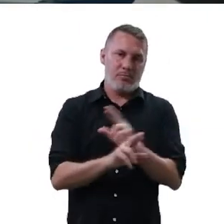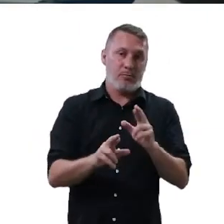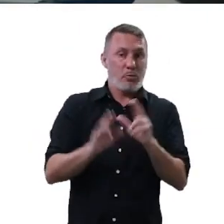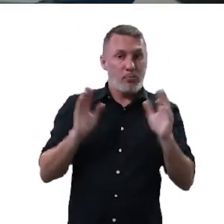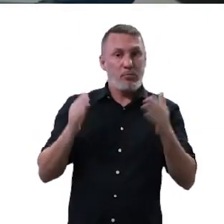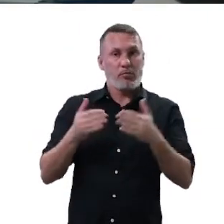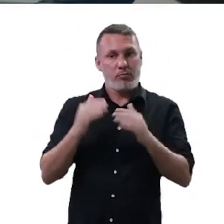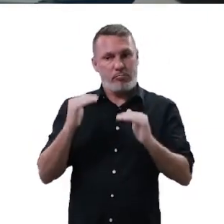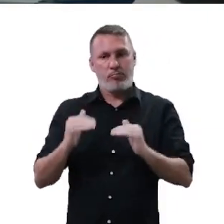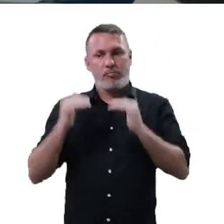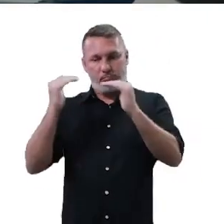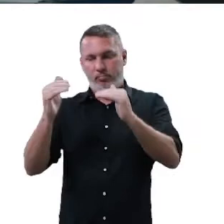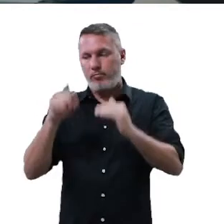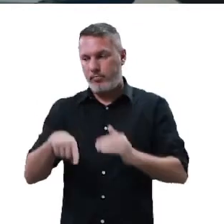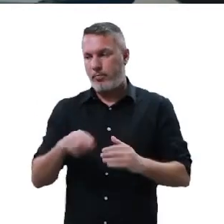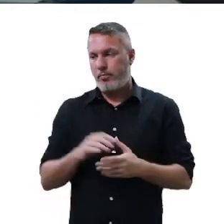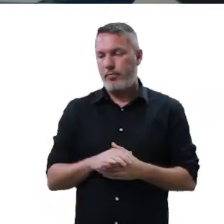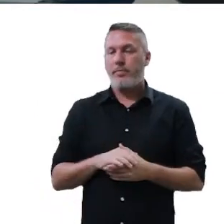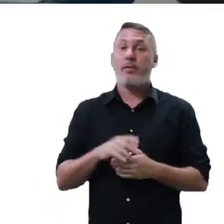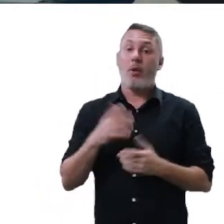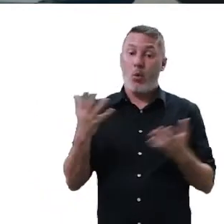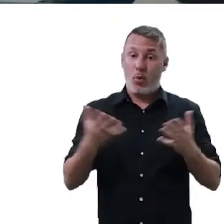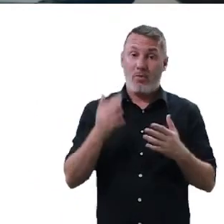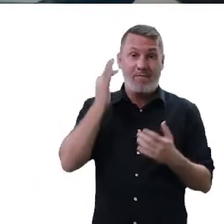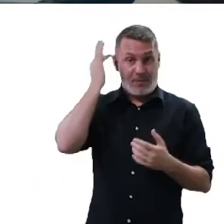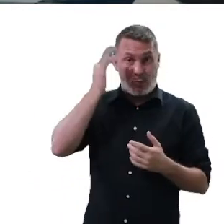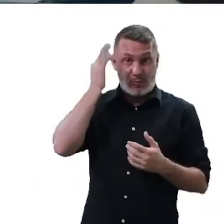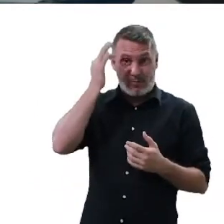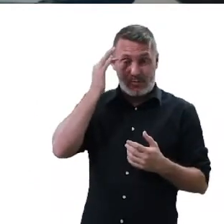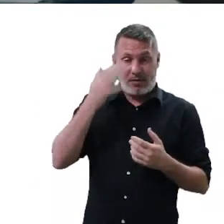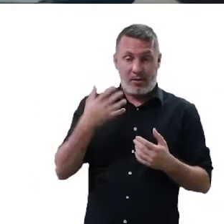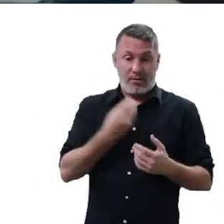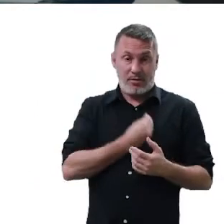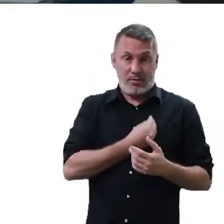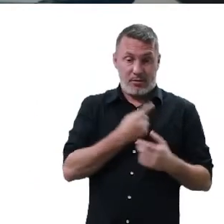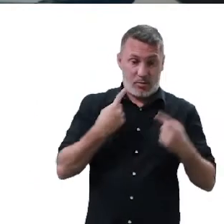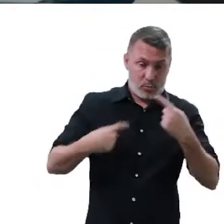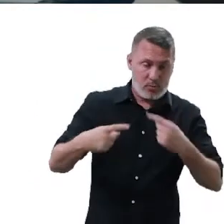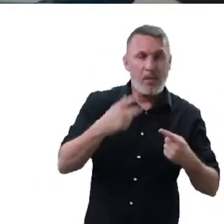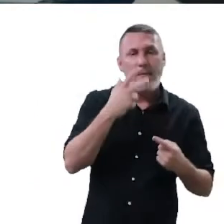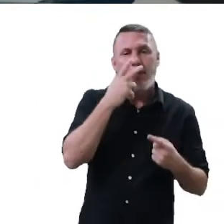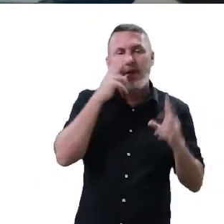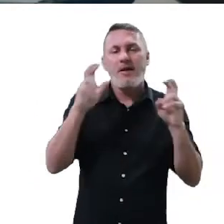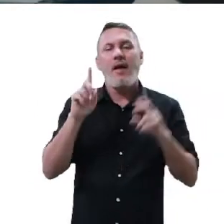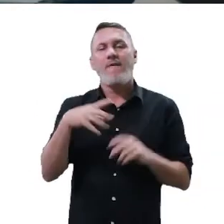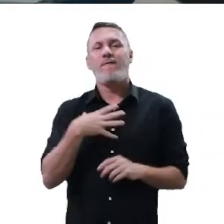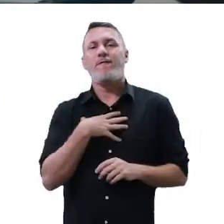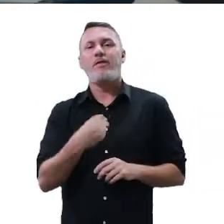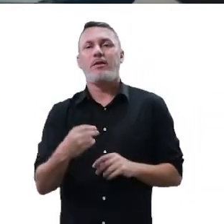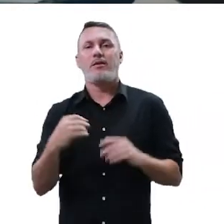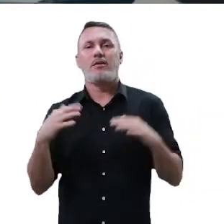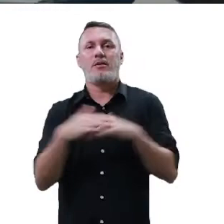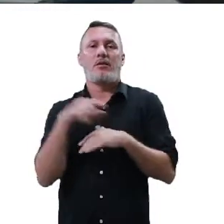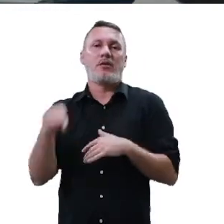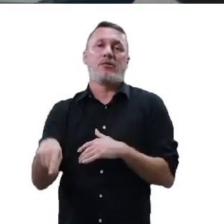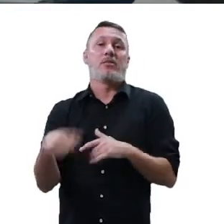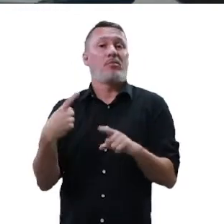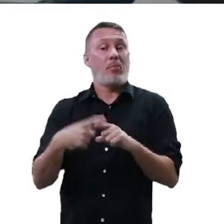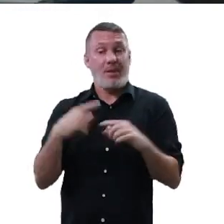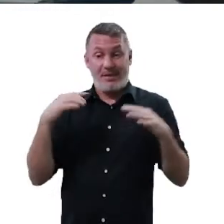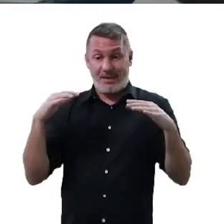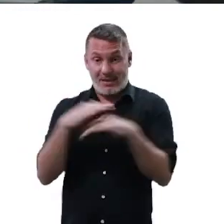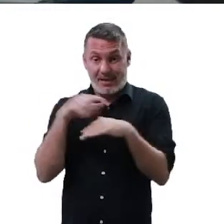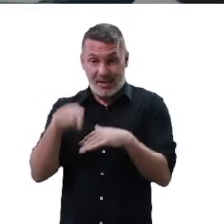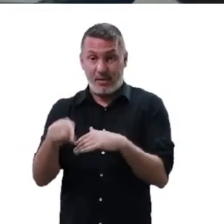hoje, ela é filha da cidade. Então, a cidade provocou,